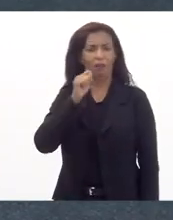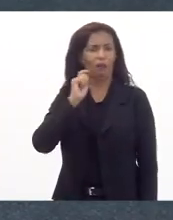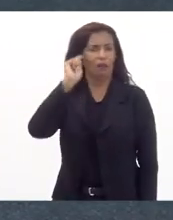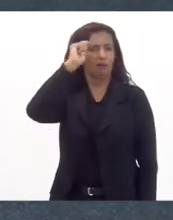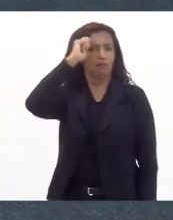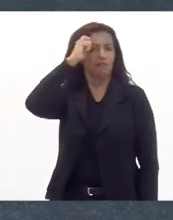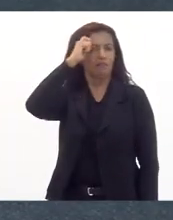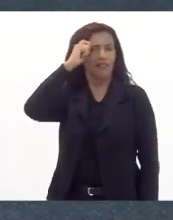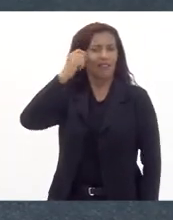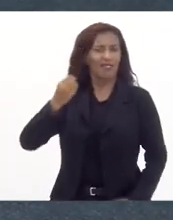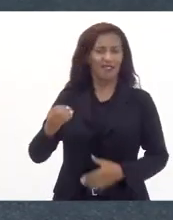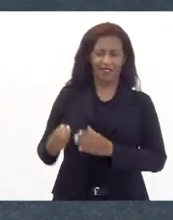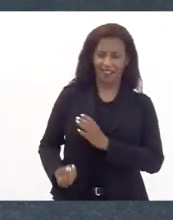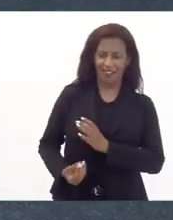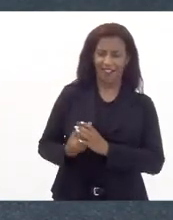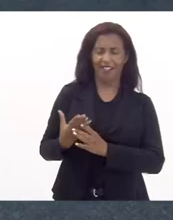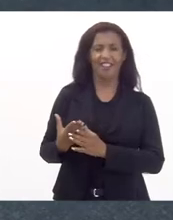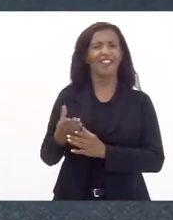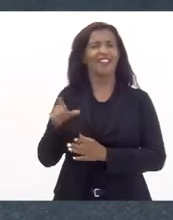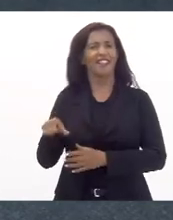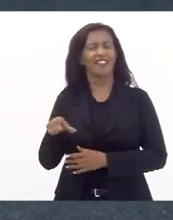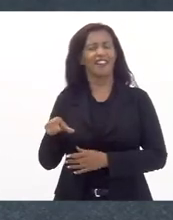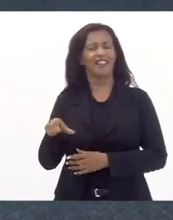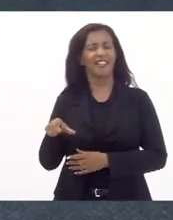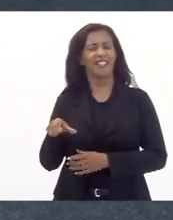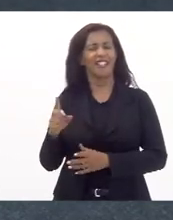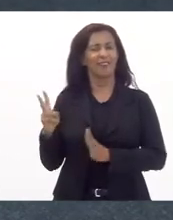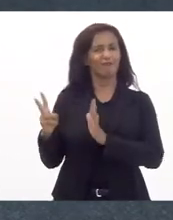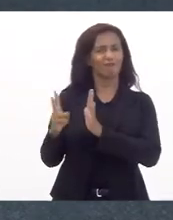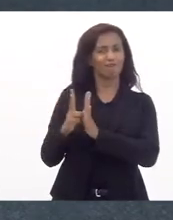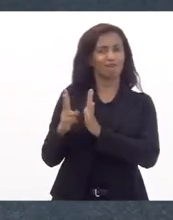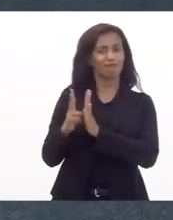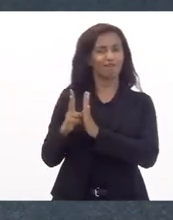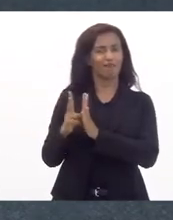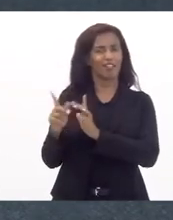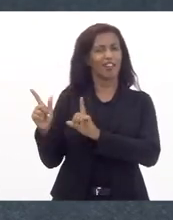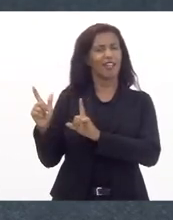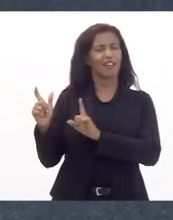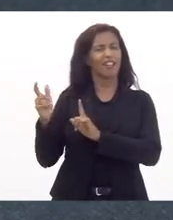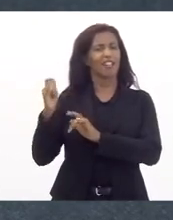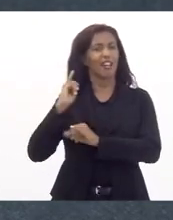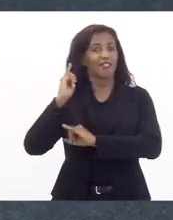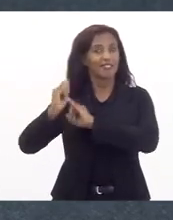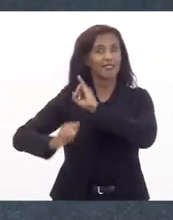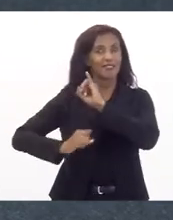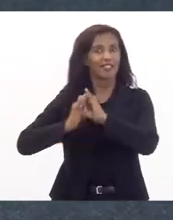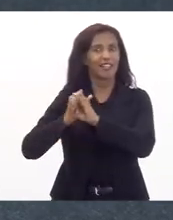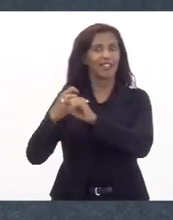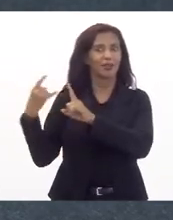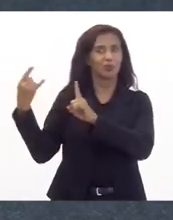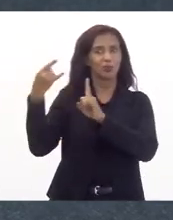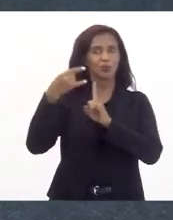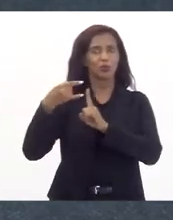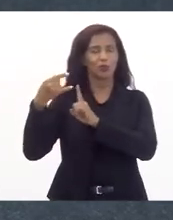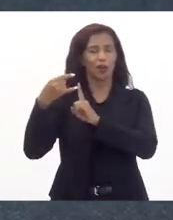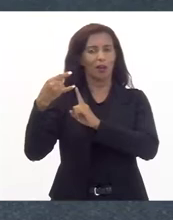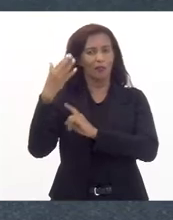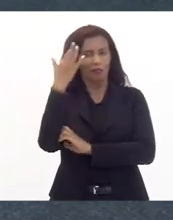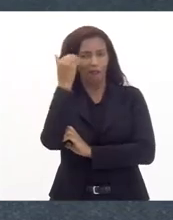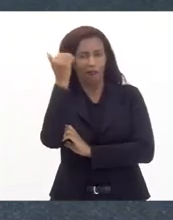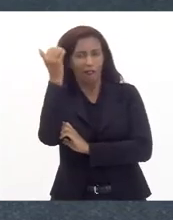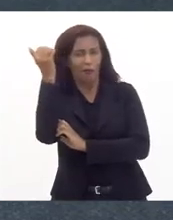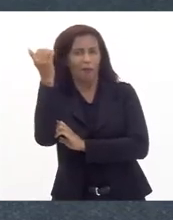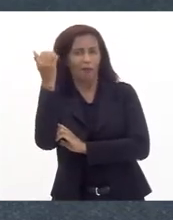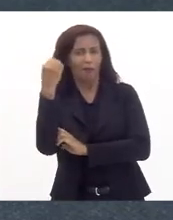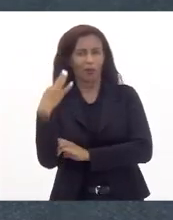negra cria do subúrbio carioca é em suas lives né que fizeram sucesso que